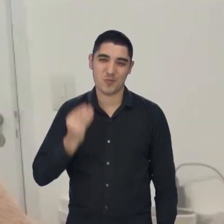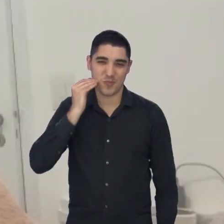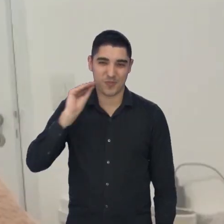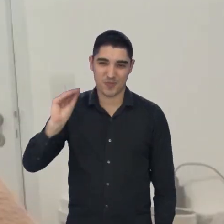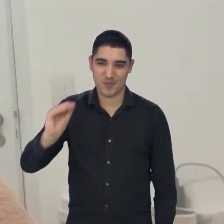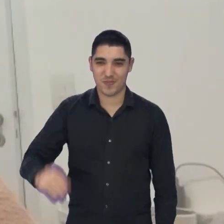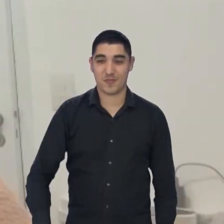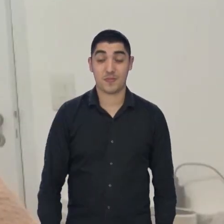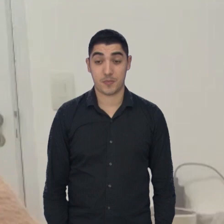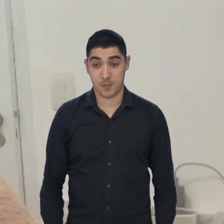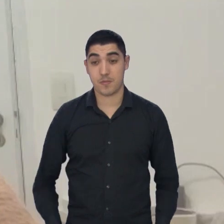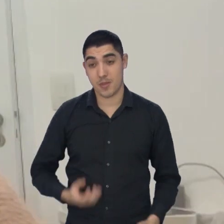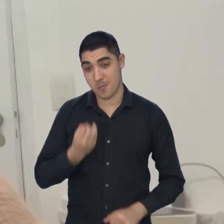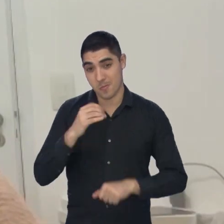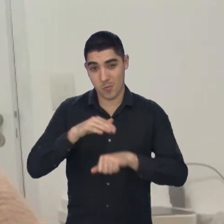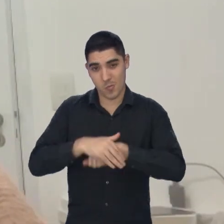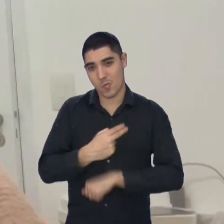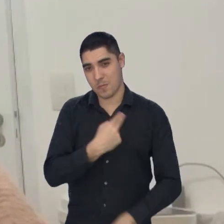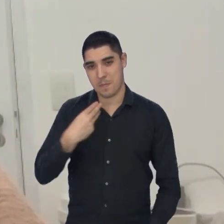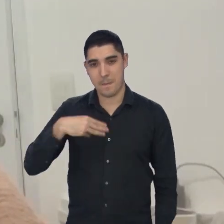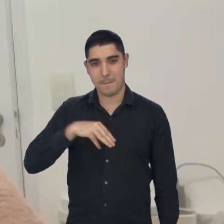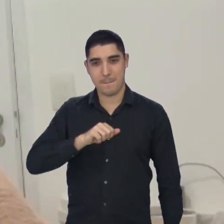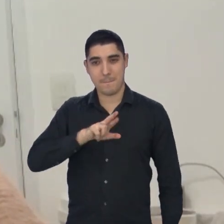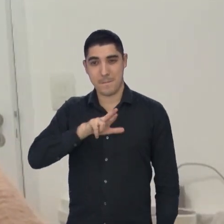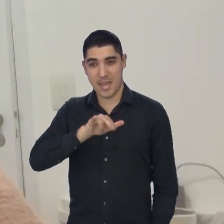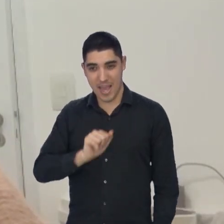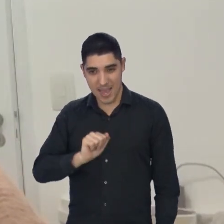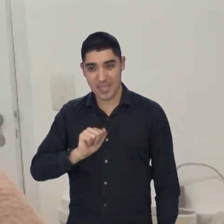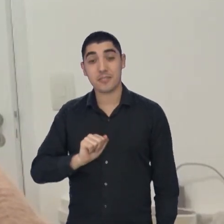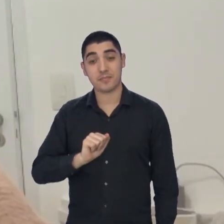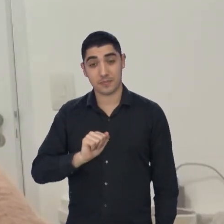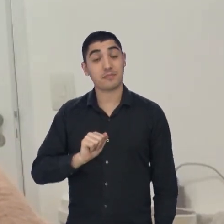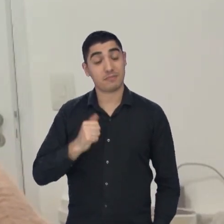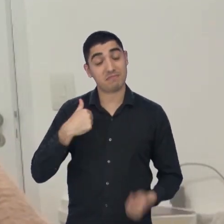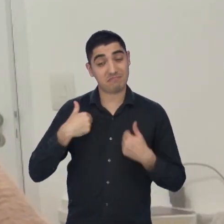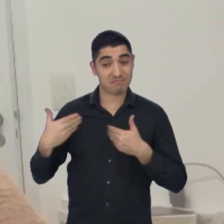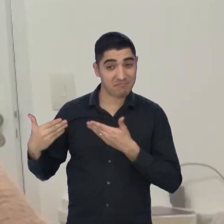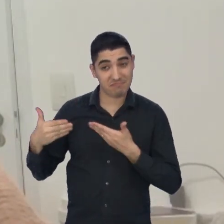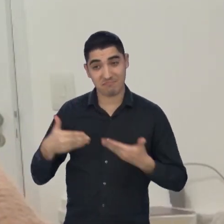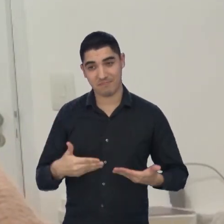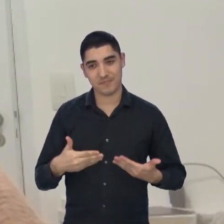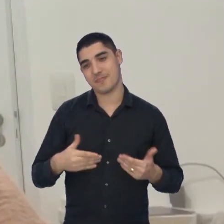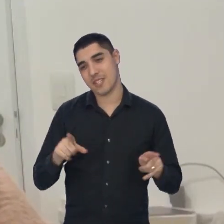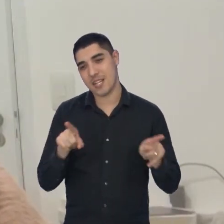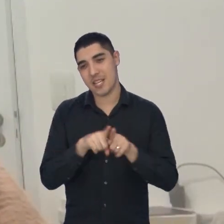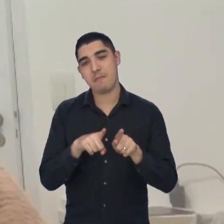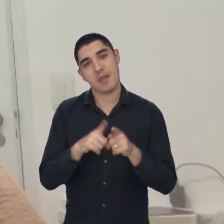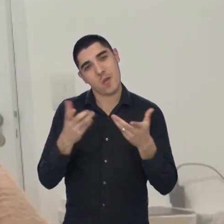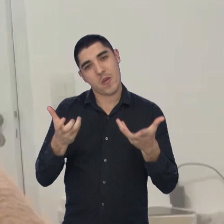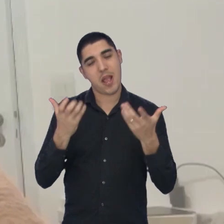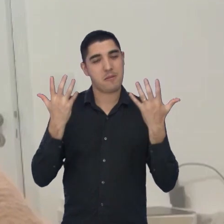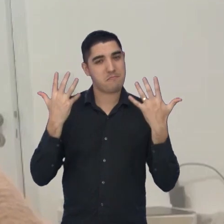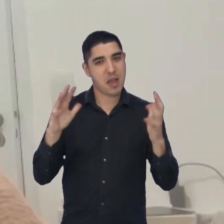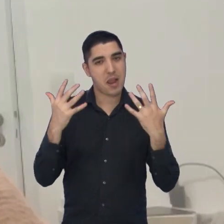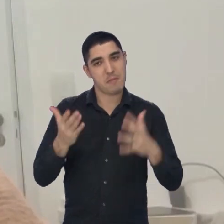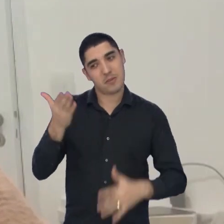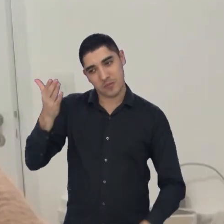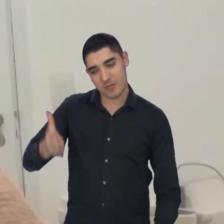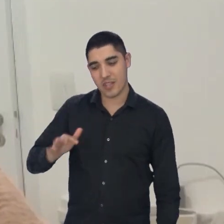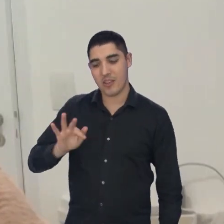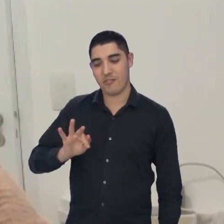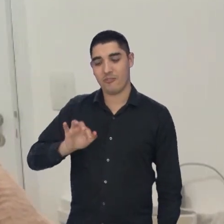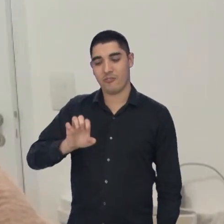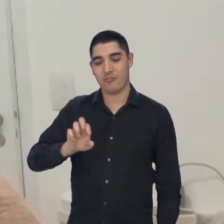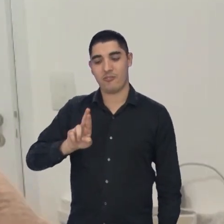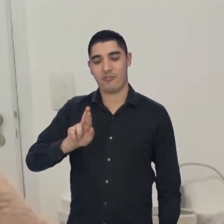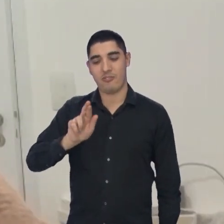Boa noite, meu nome é Maria Mello. Eu estou aqui também para parabenizar a Fernanda